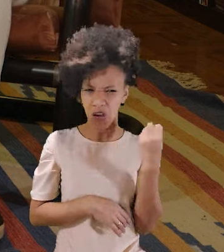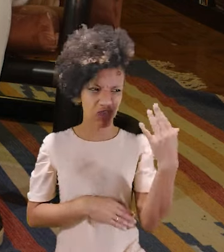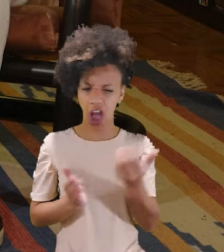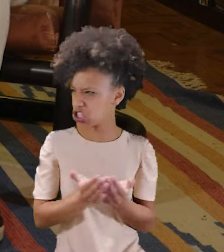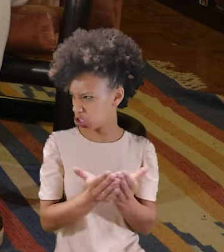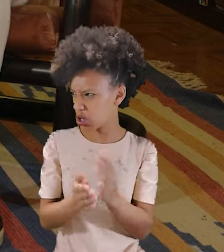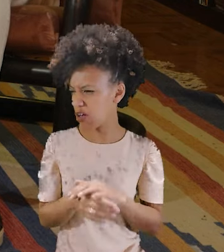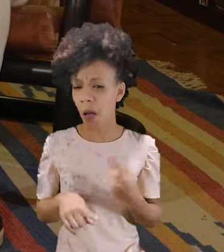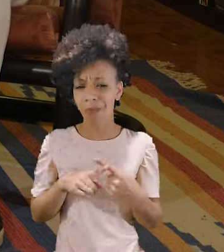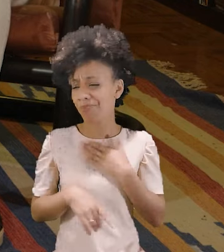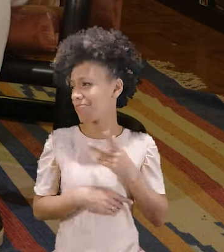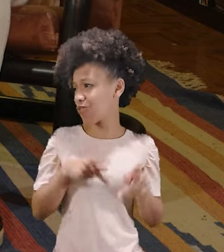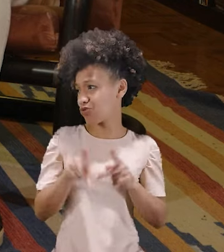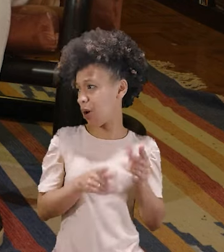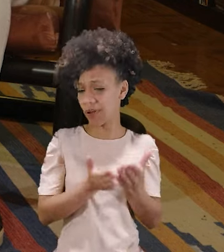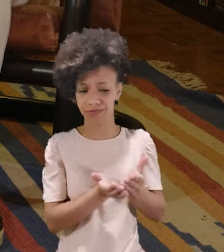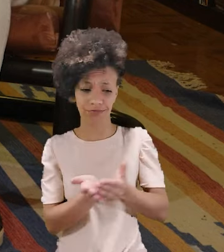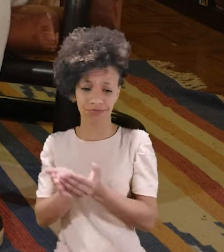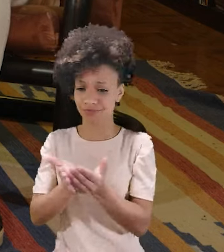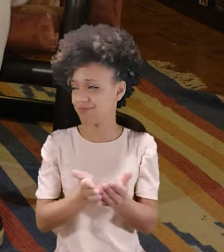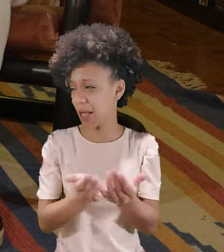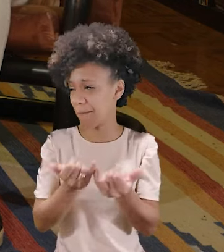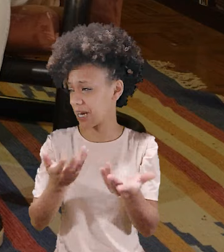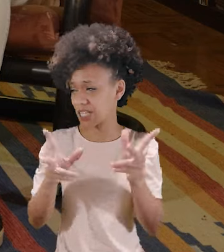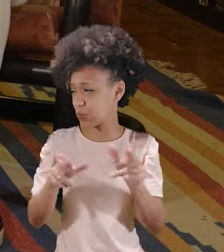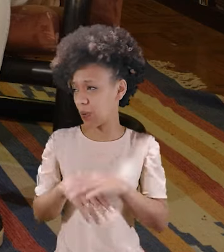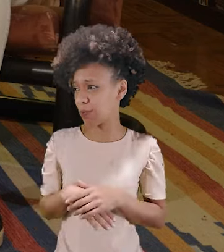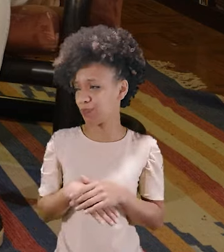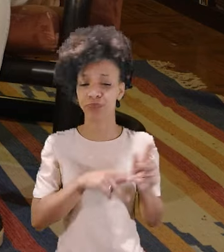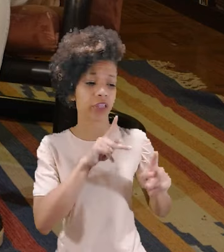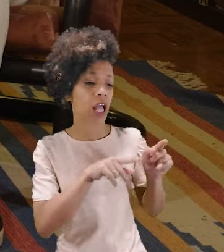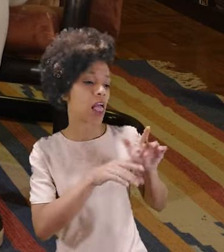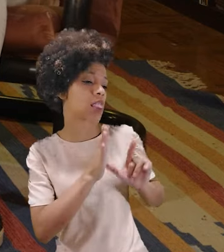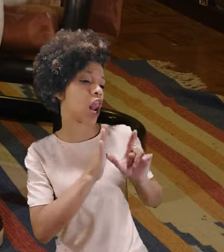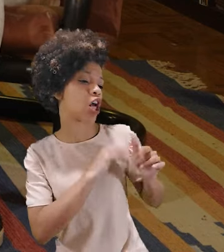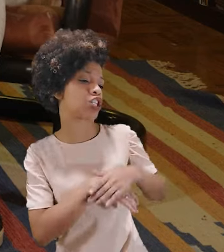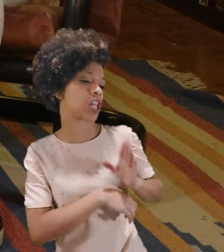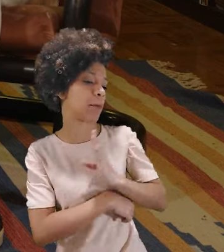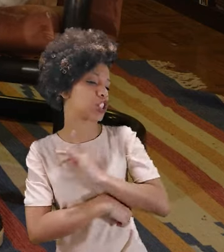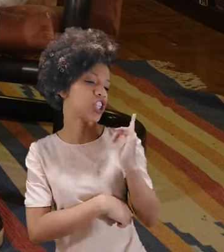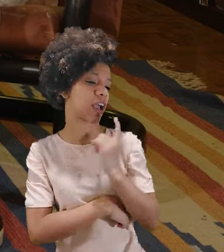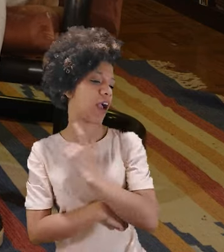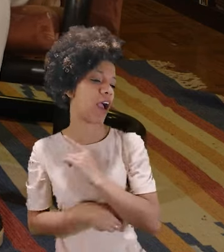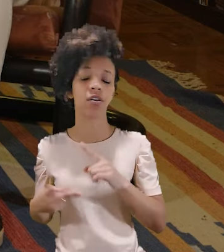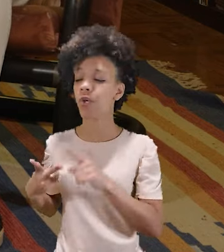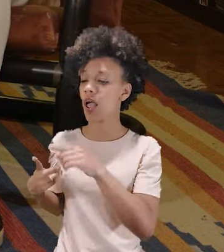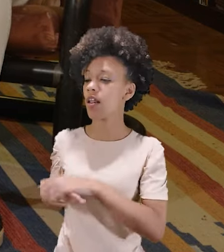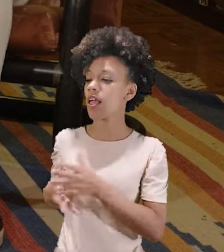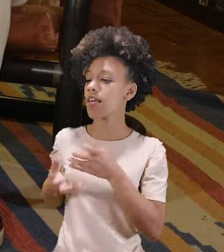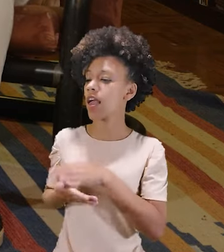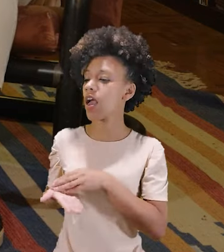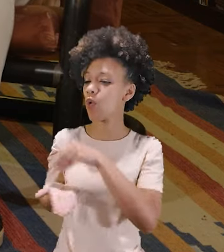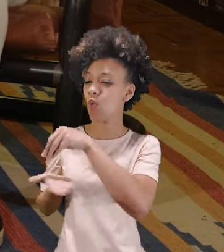cruzeiro do Cruzeiro para mim é um shopping que anda ele é shopping então só apertar loja da Boticário tem um velho que